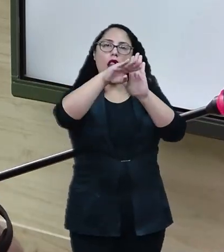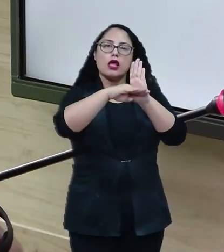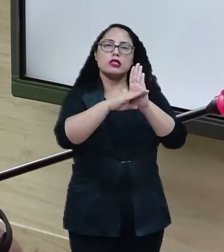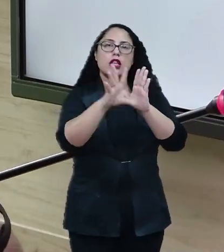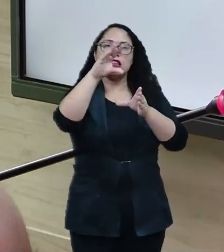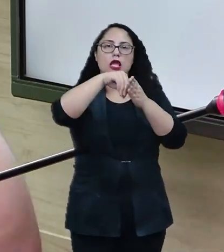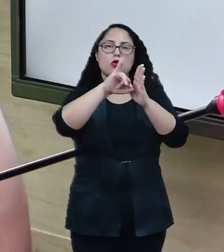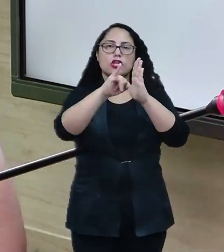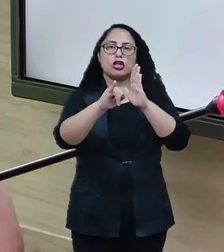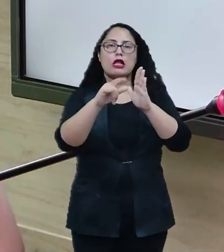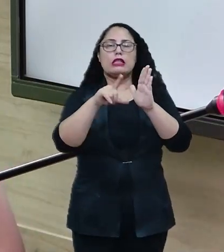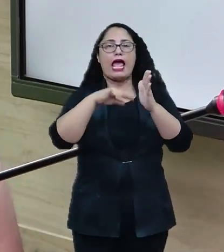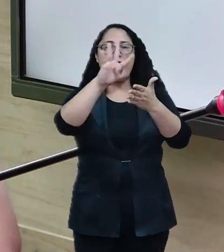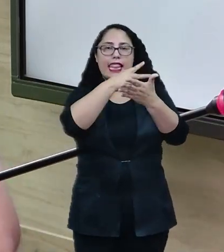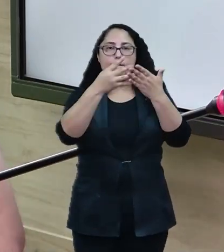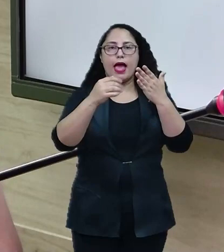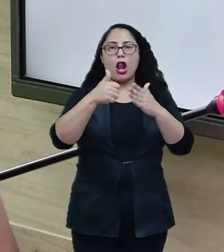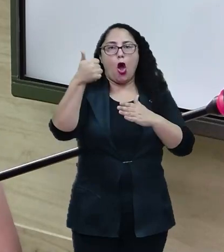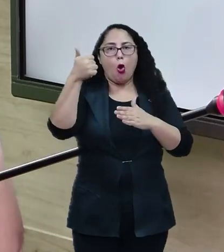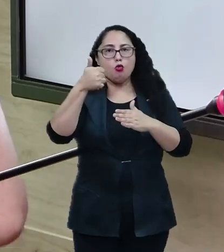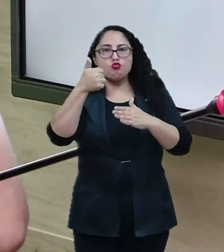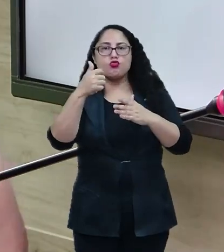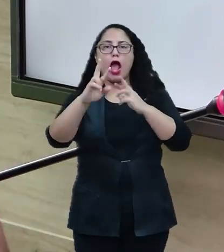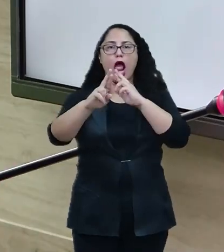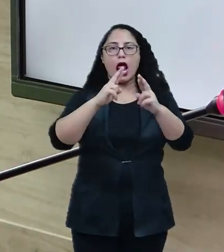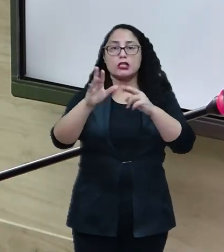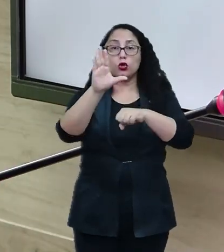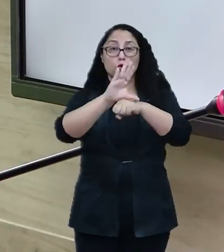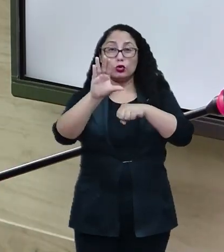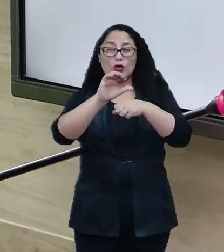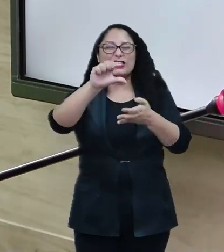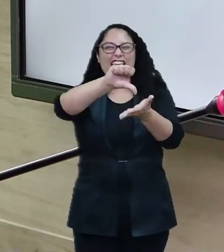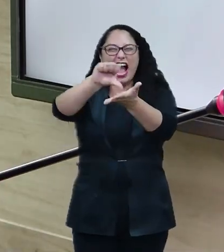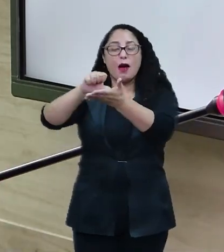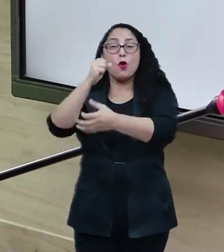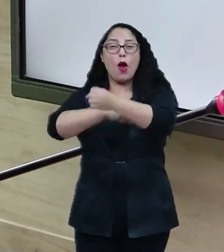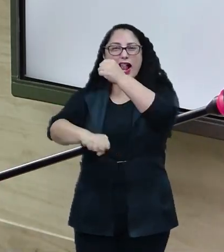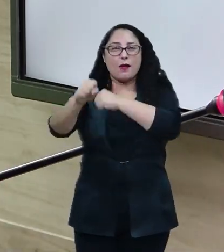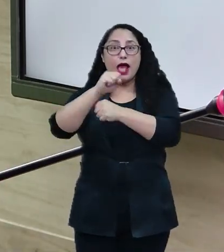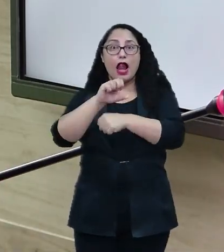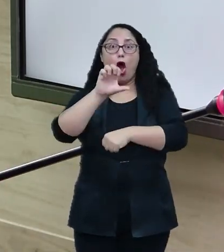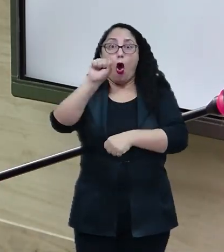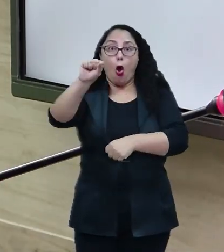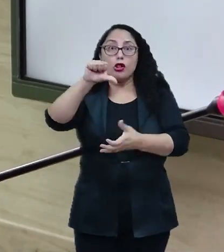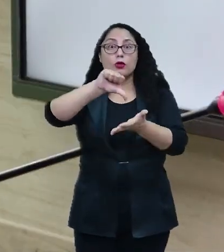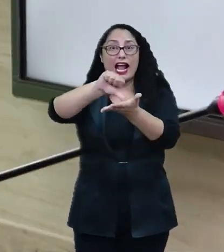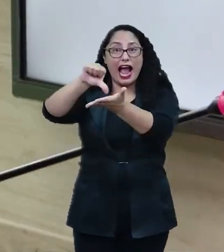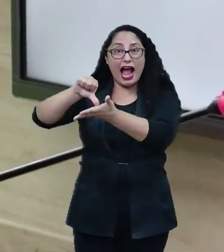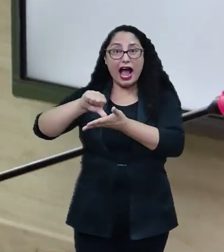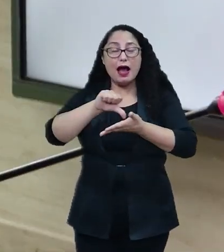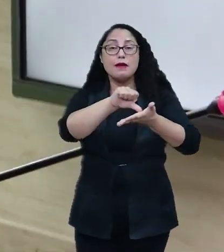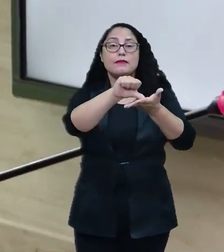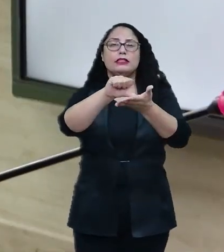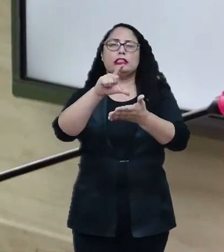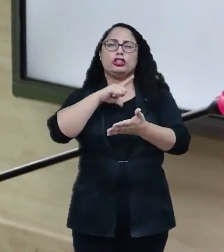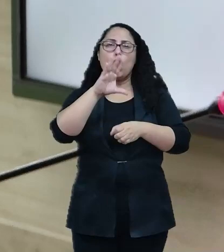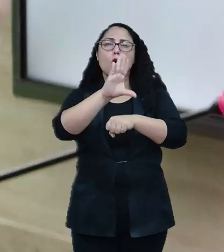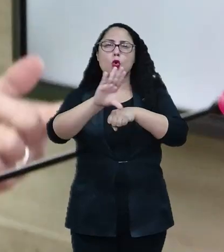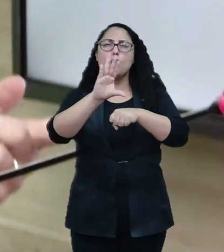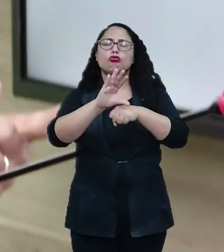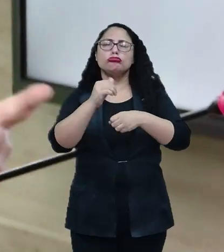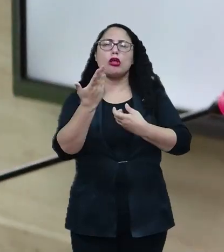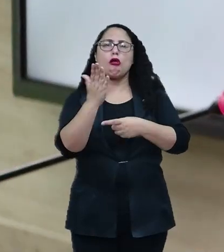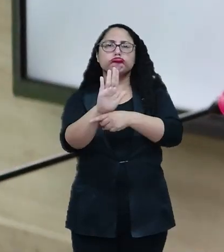lá no edital tem lá a tabela 1 com a relação dos cursos e dos campi. Tipo, ano passado eram 8 campi que tinham cursos que